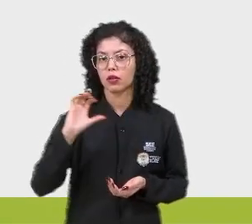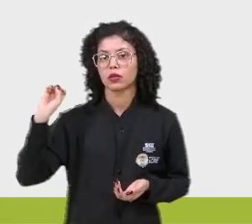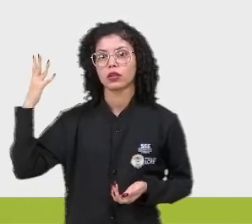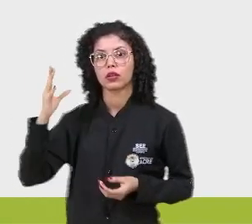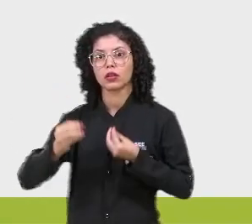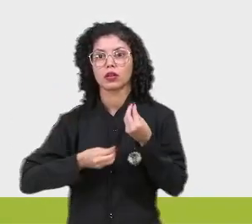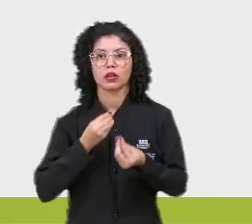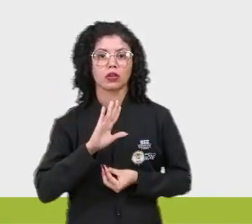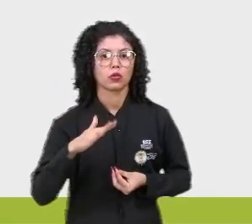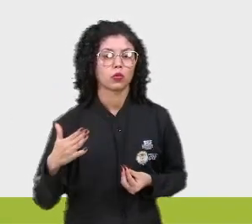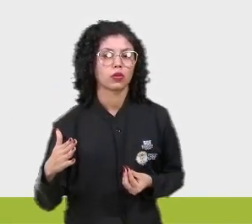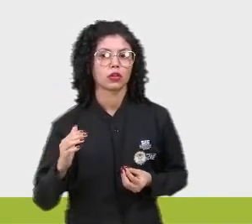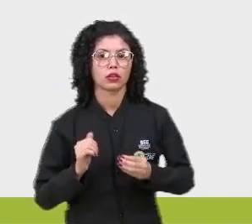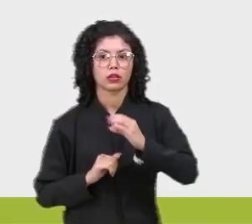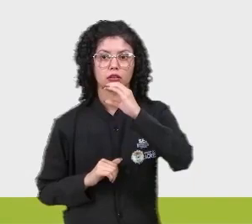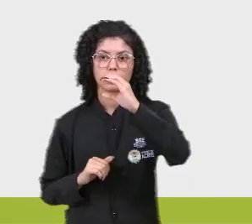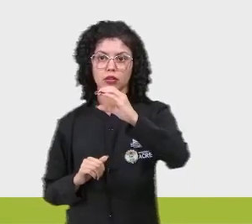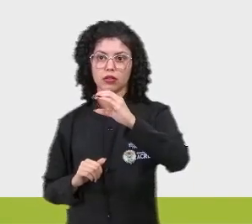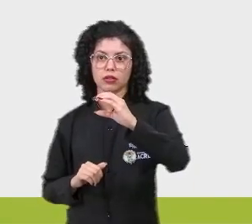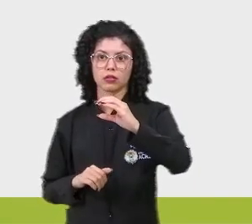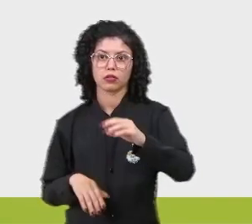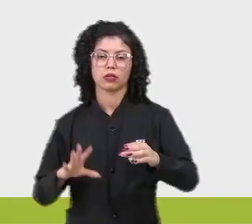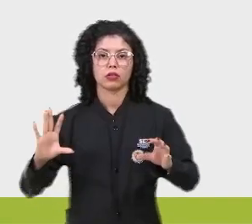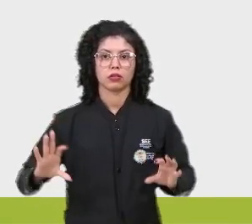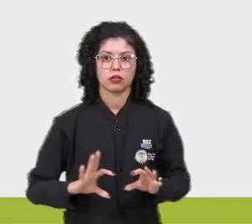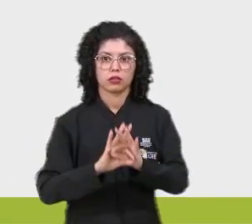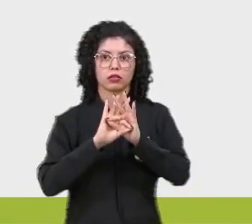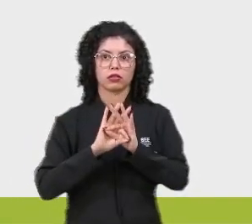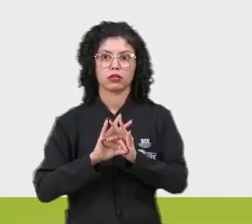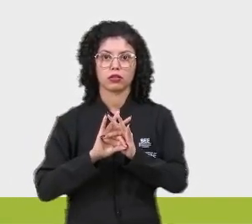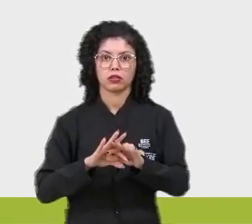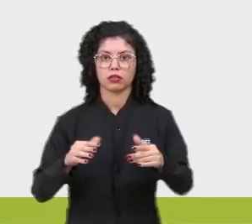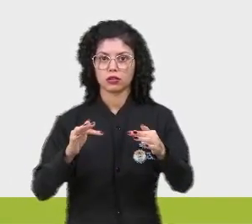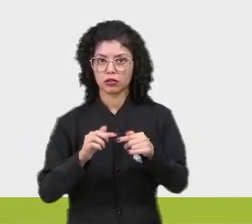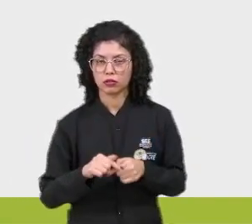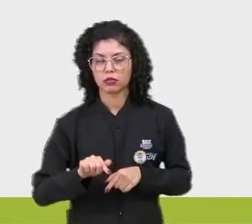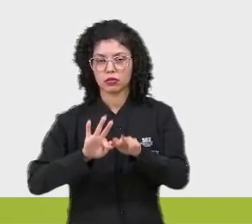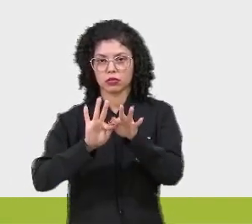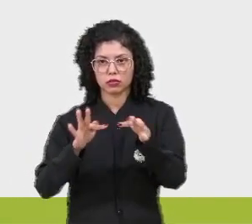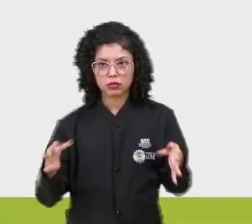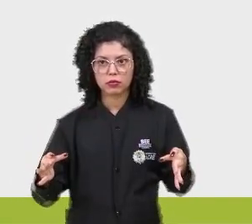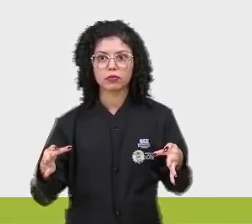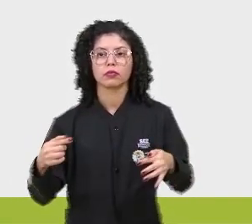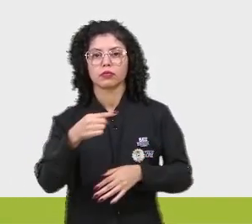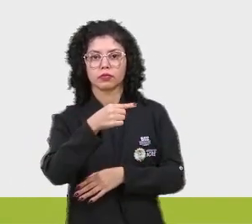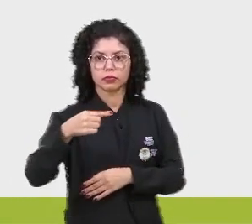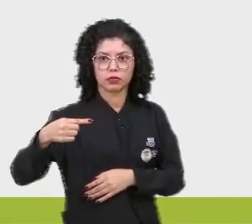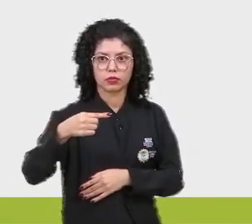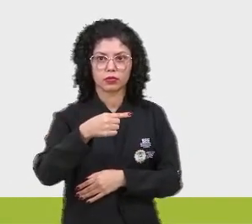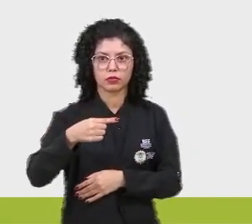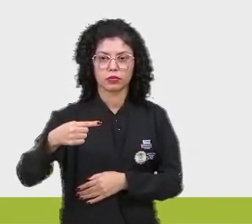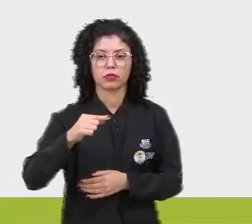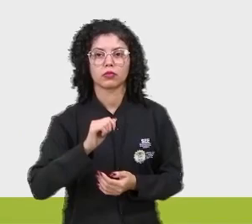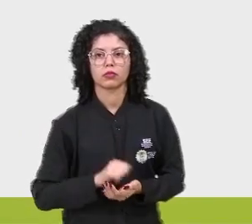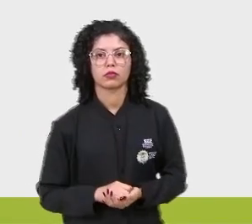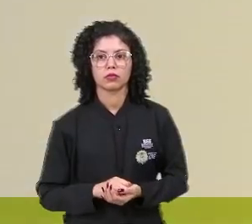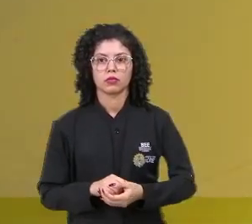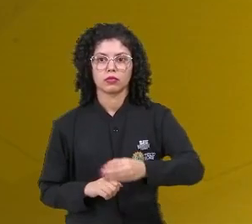ocorrer quando o carbono fazer apenas ligações simples, tá? Então, guarde